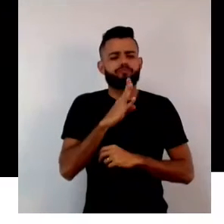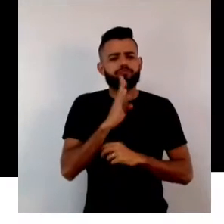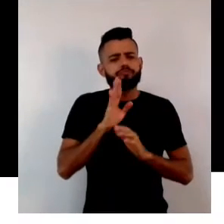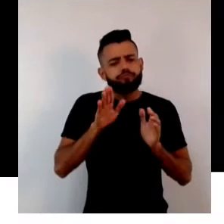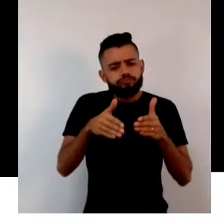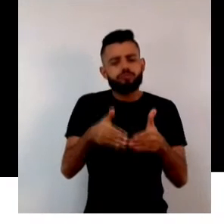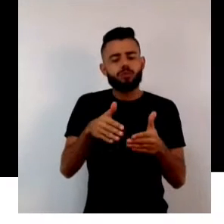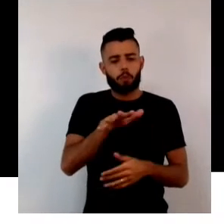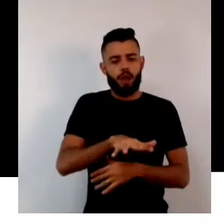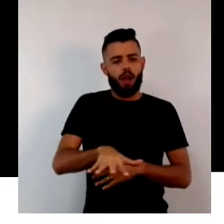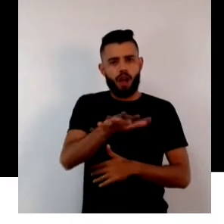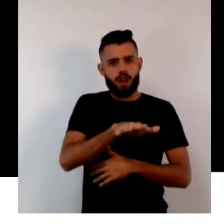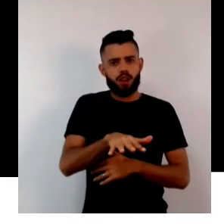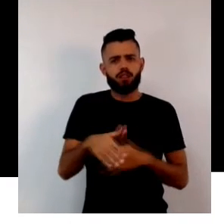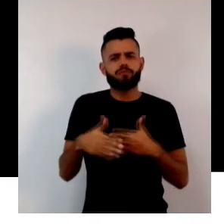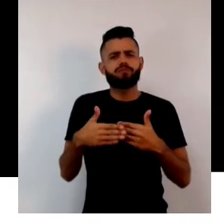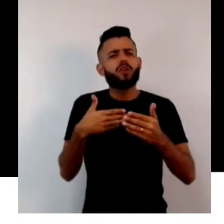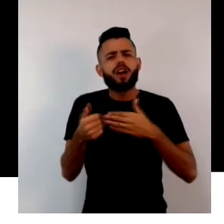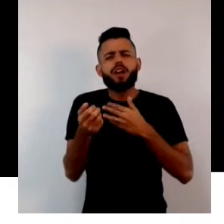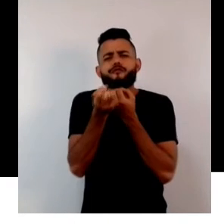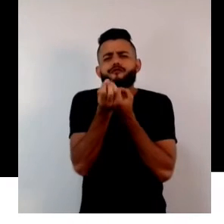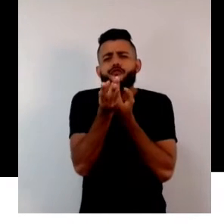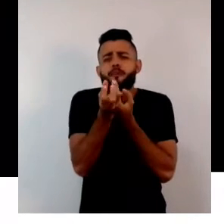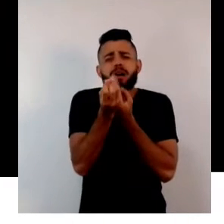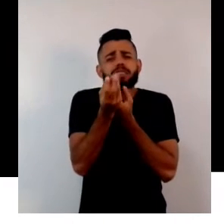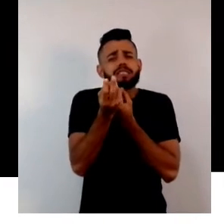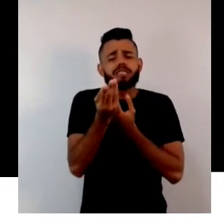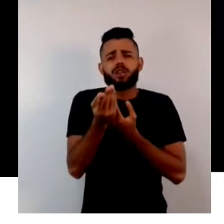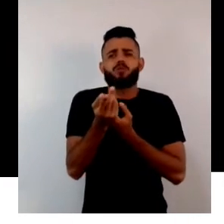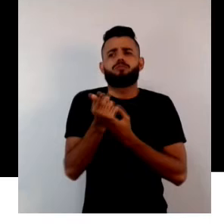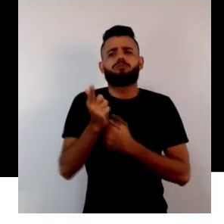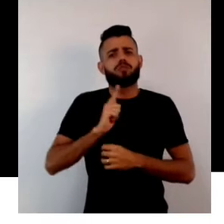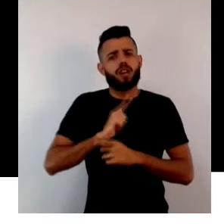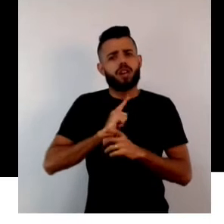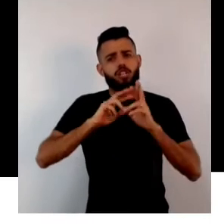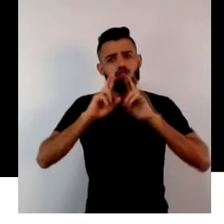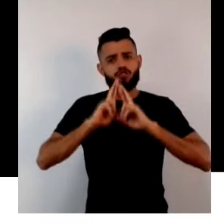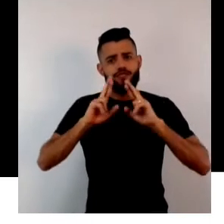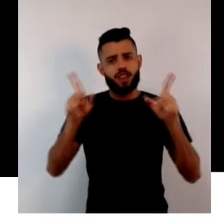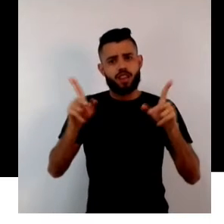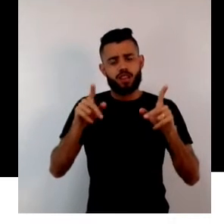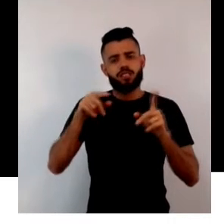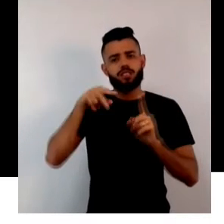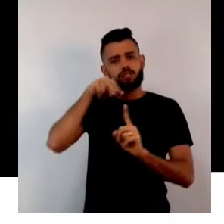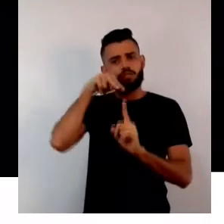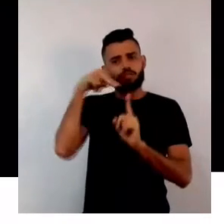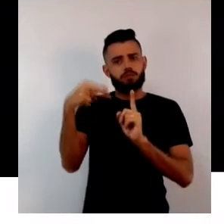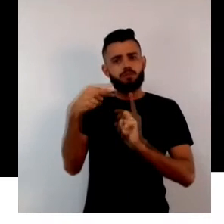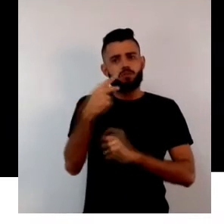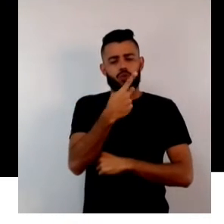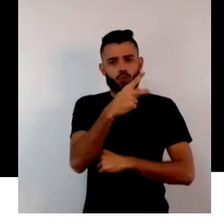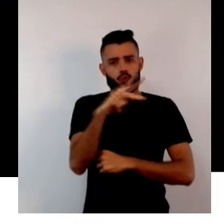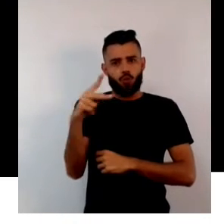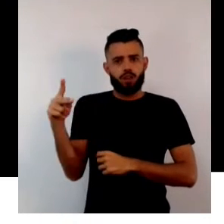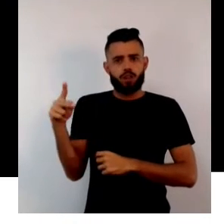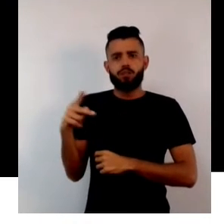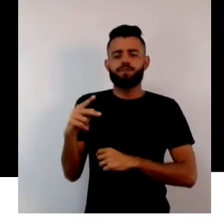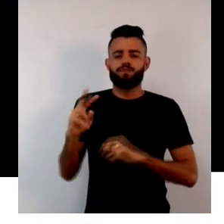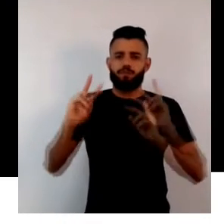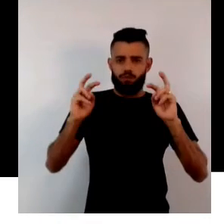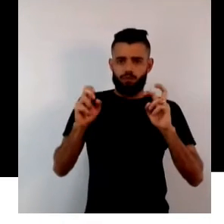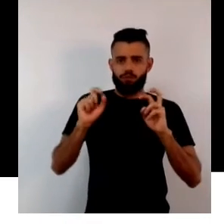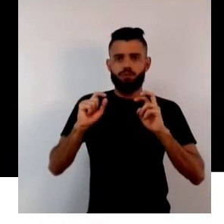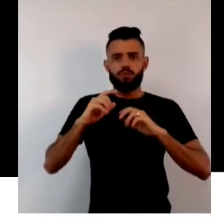informação mínima que faça uma diferença na sua perspectiva em relação àquilo que está sendo realizado naquele momento, pode